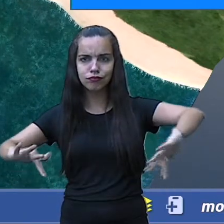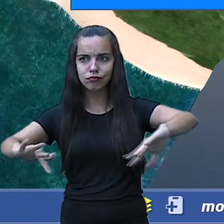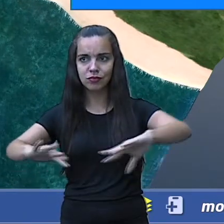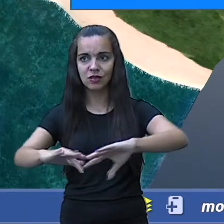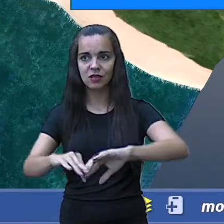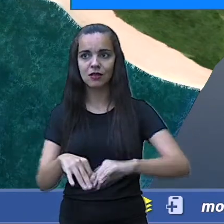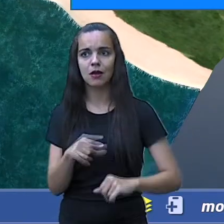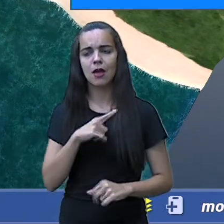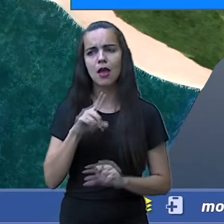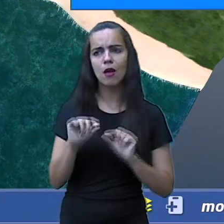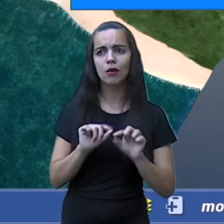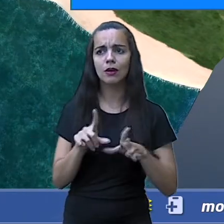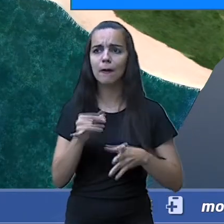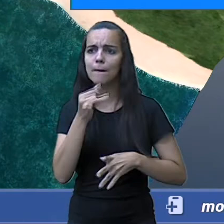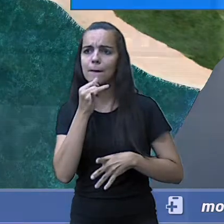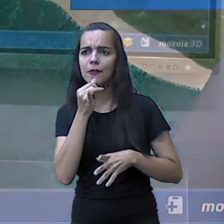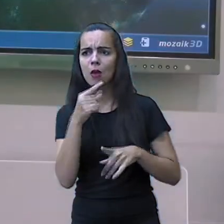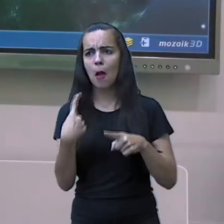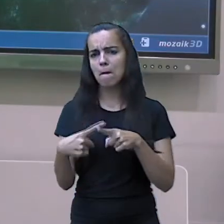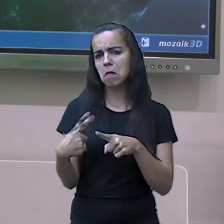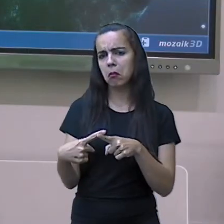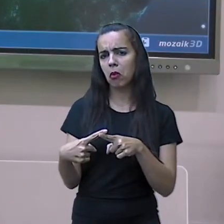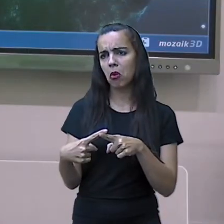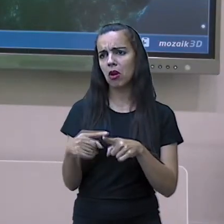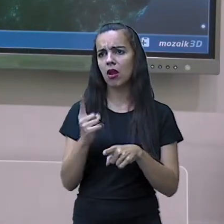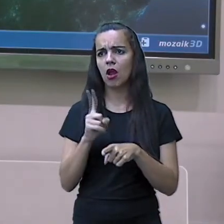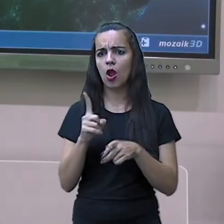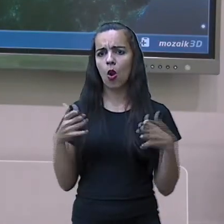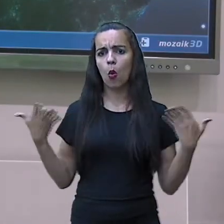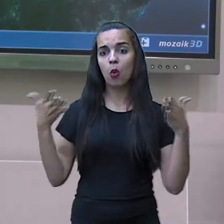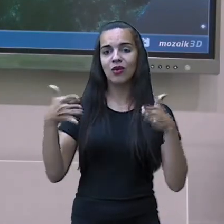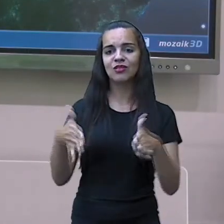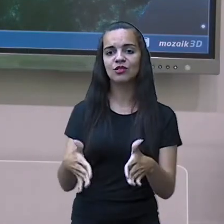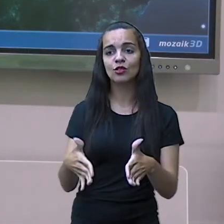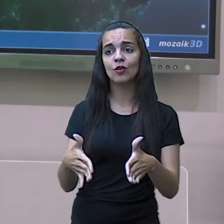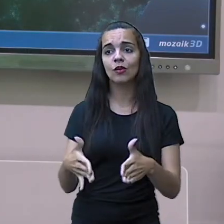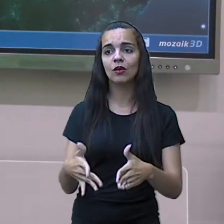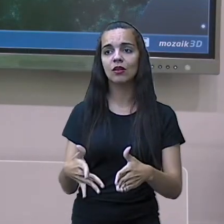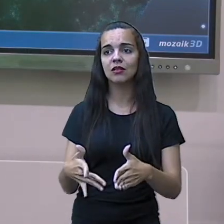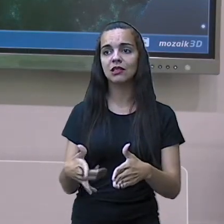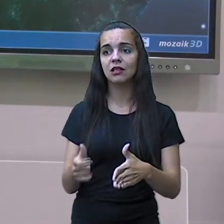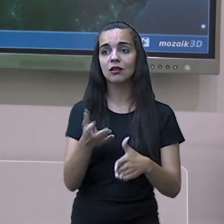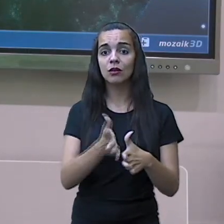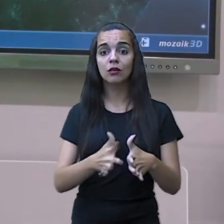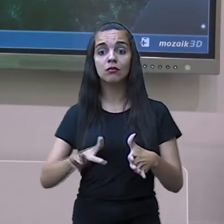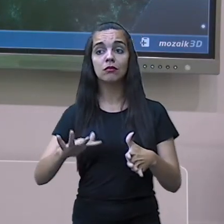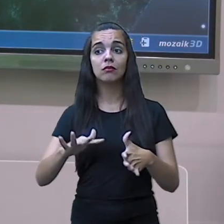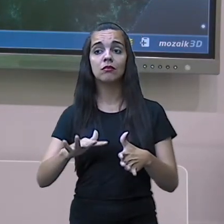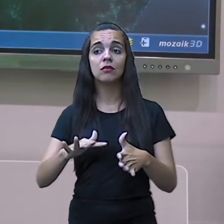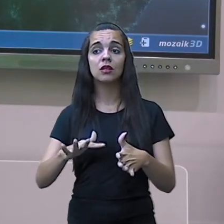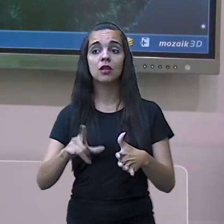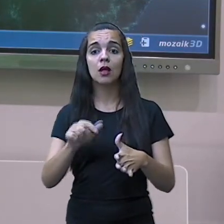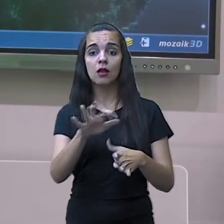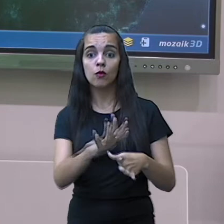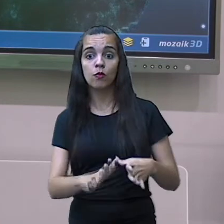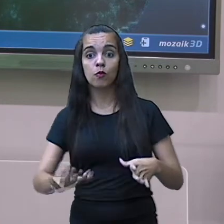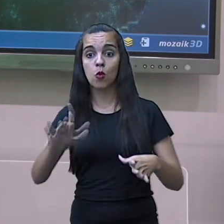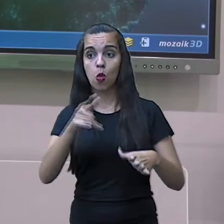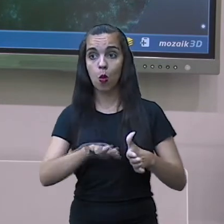perceber nisso aí, que não é porque o rio chegou no oceano,